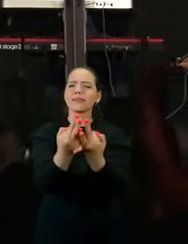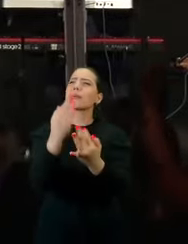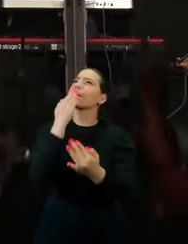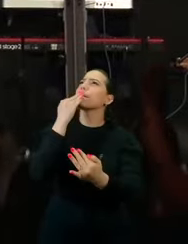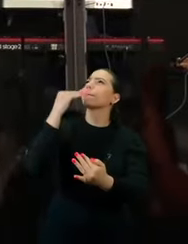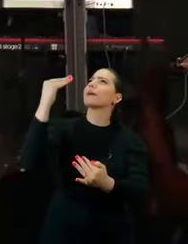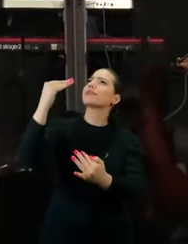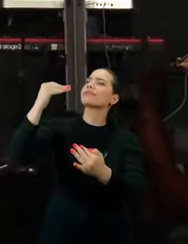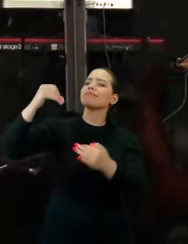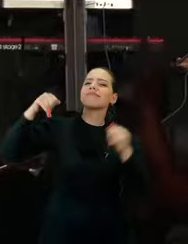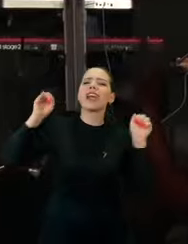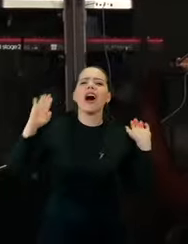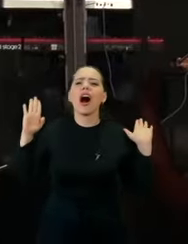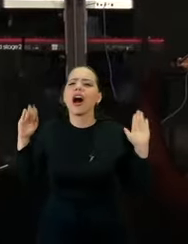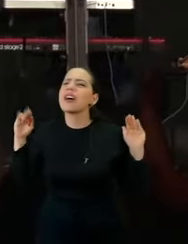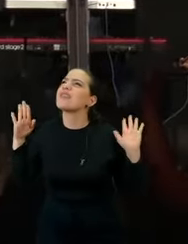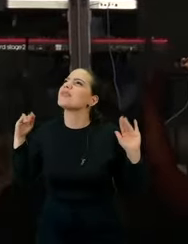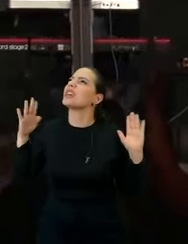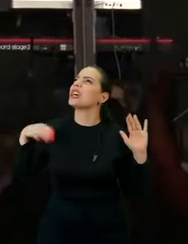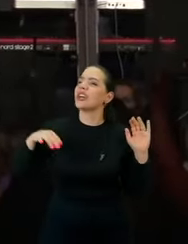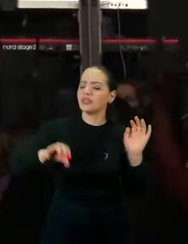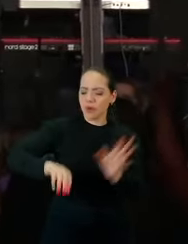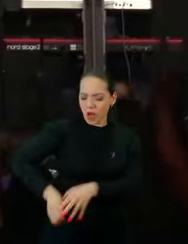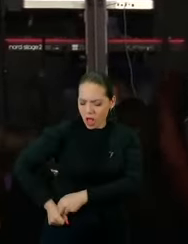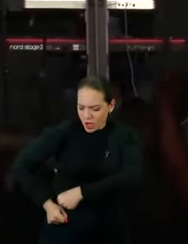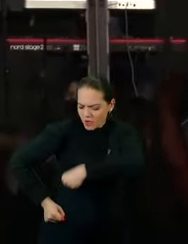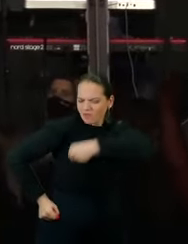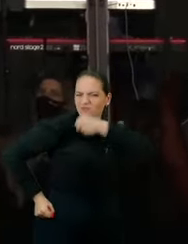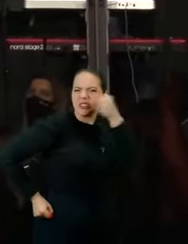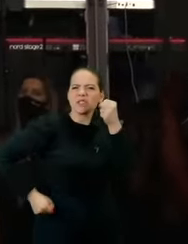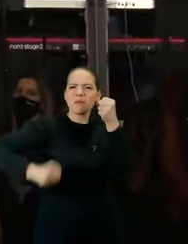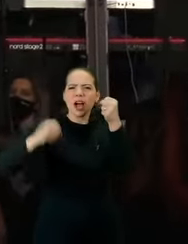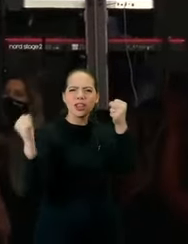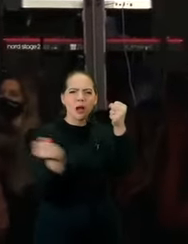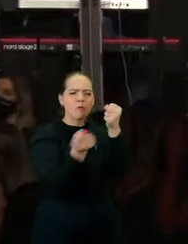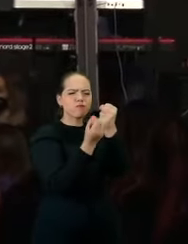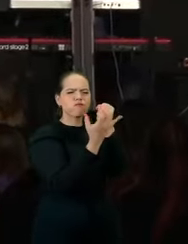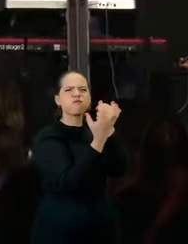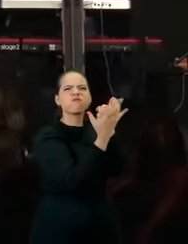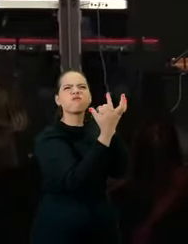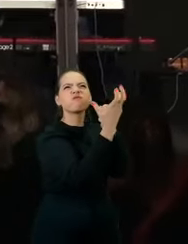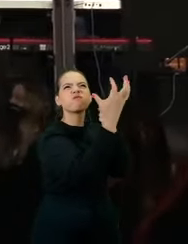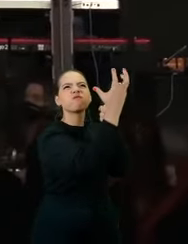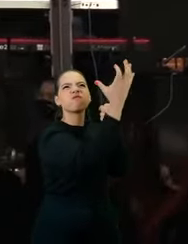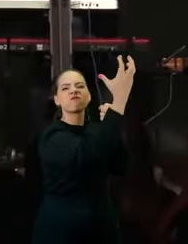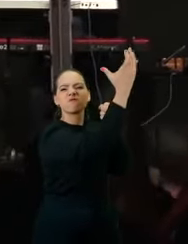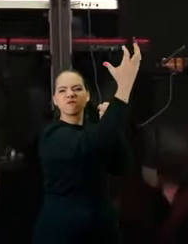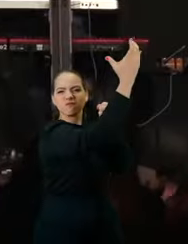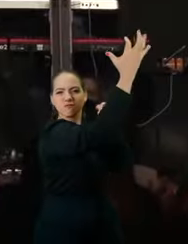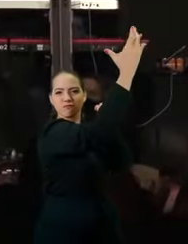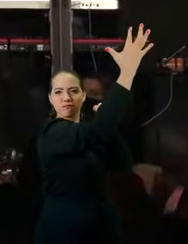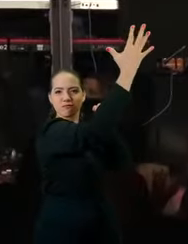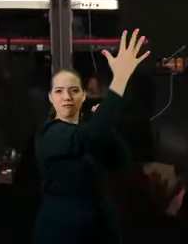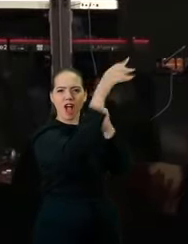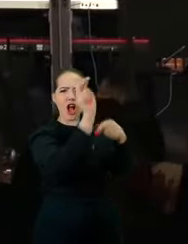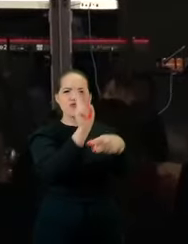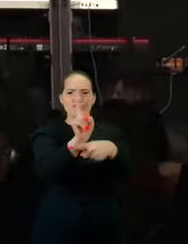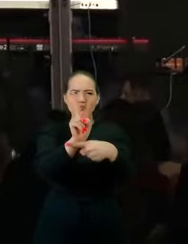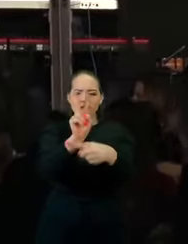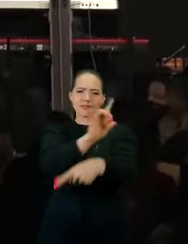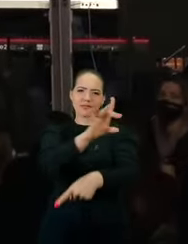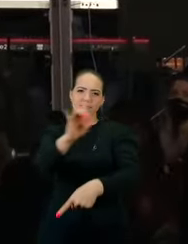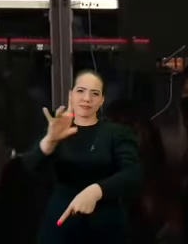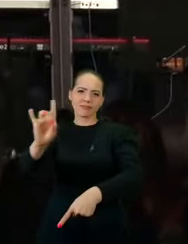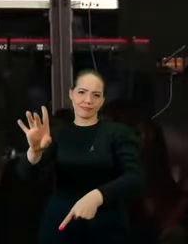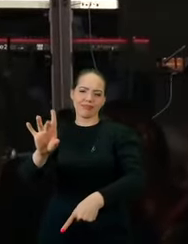desembainhadas de fogo. Esse ambiente aqui, só o Teu Espírito Santo fala. Nós calamos todas